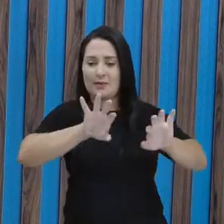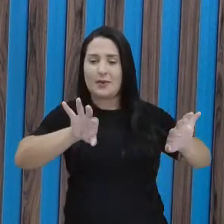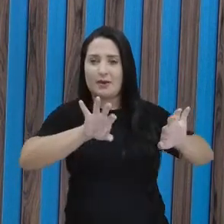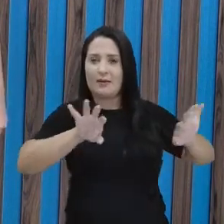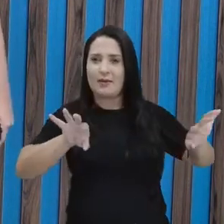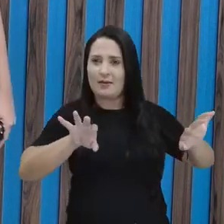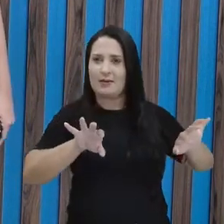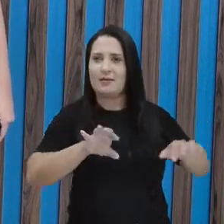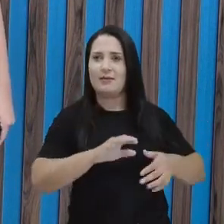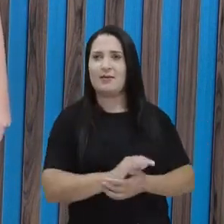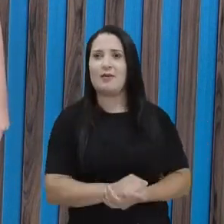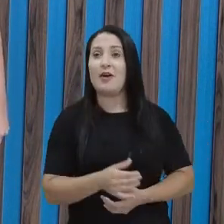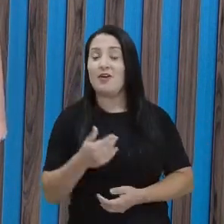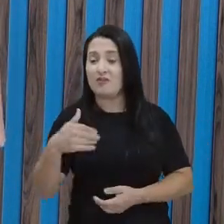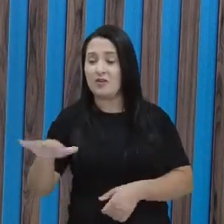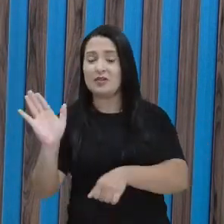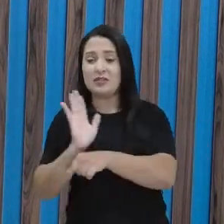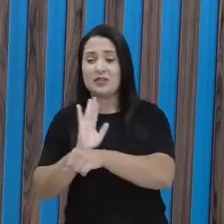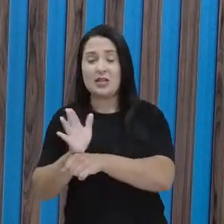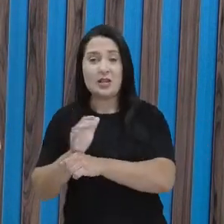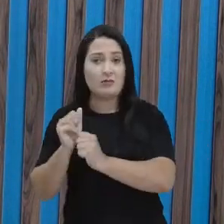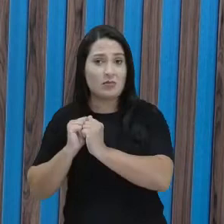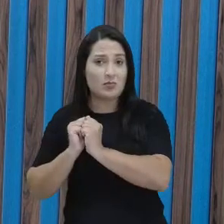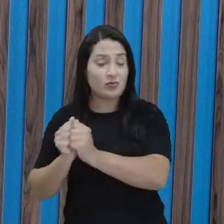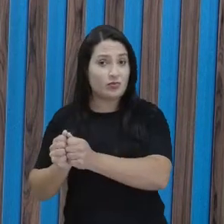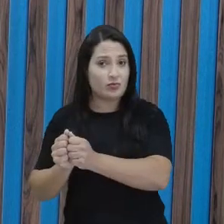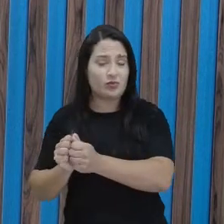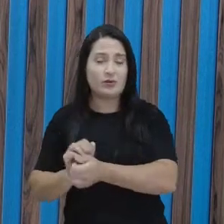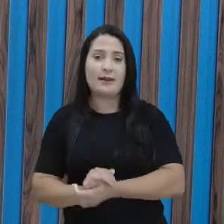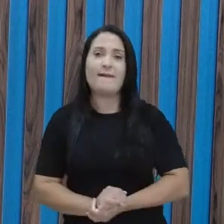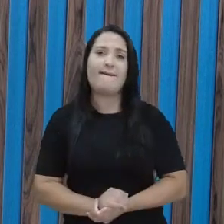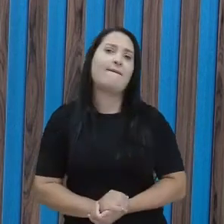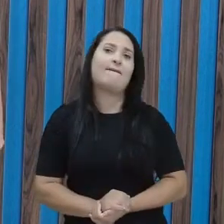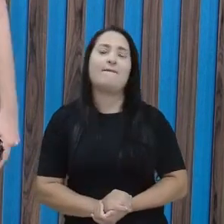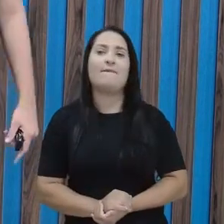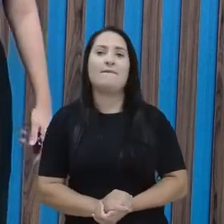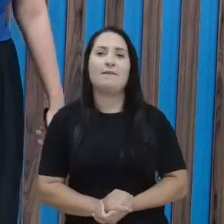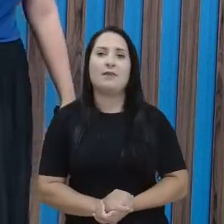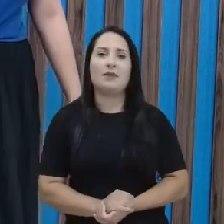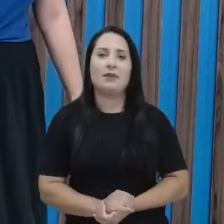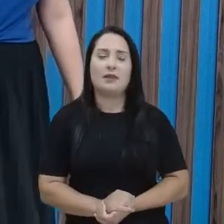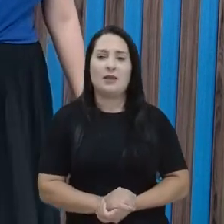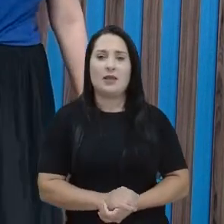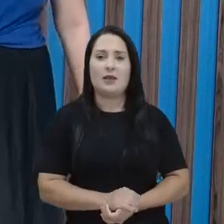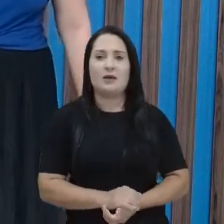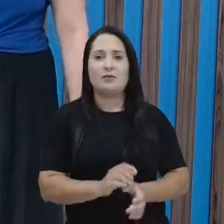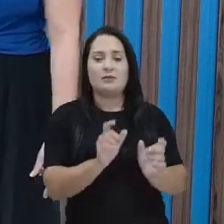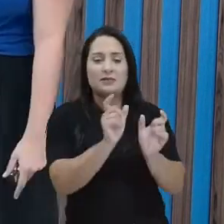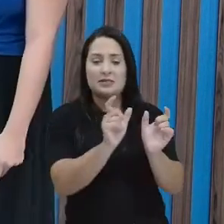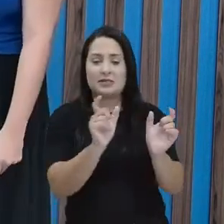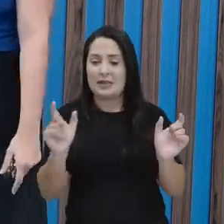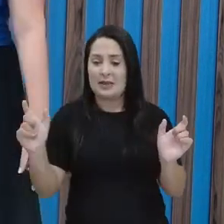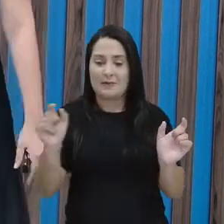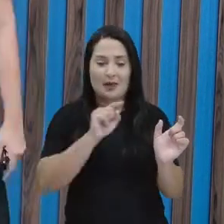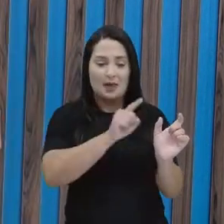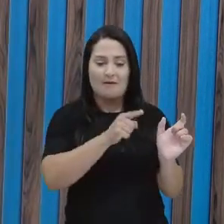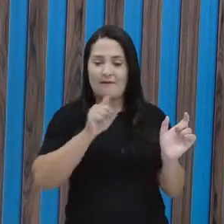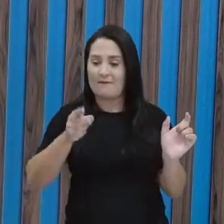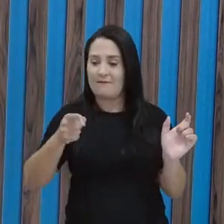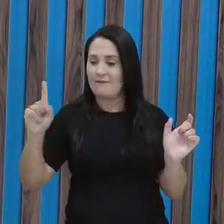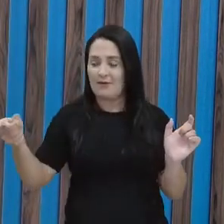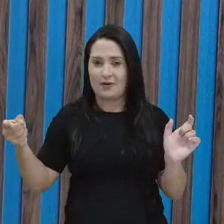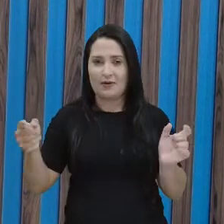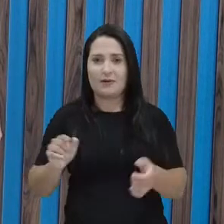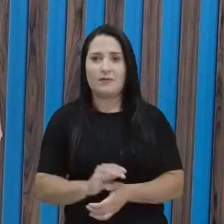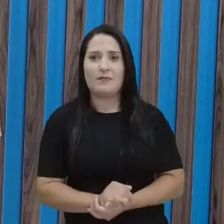ao cinema hoje. E aí eu separo esses núcleos do sujeito composto por vírgula. Camille,